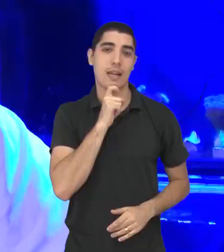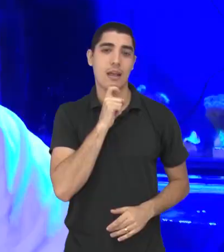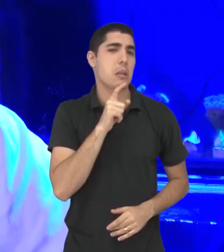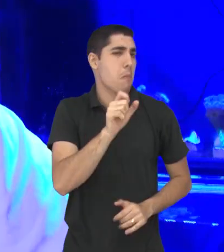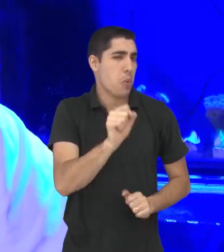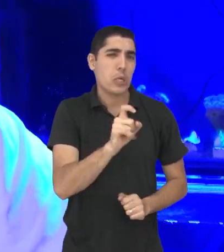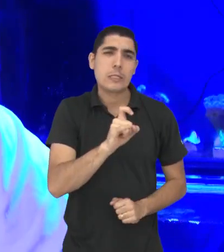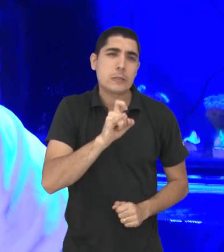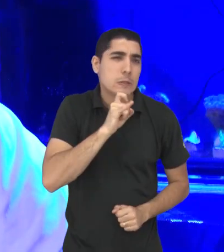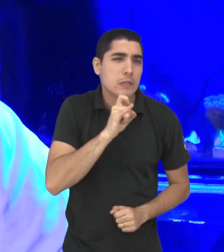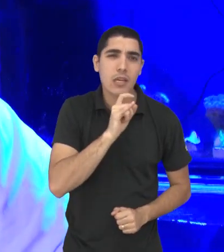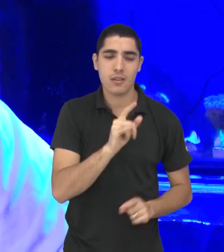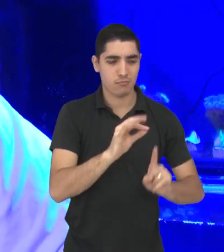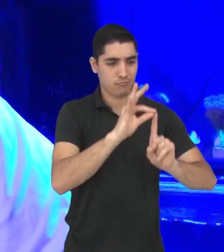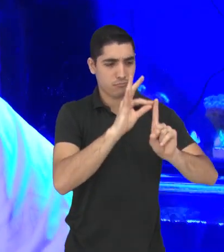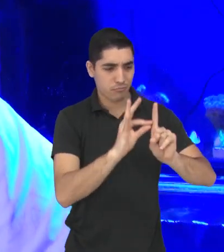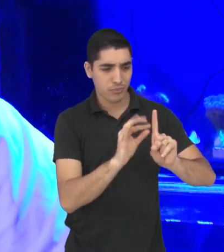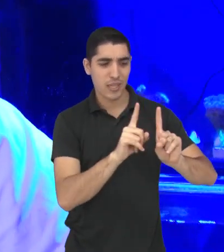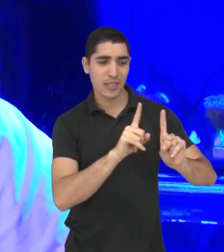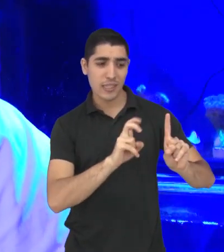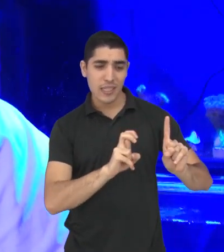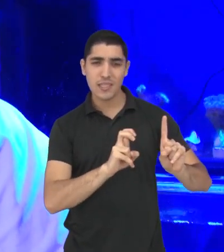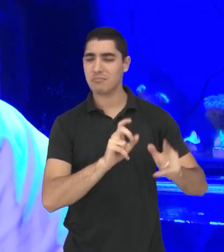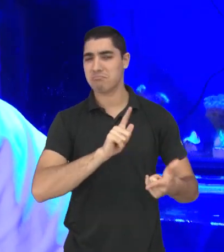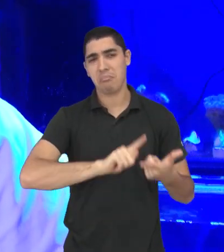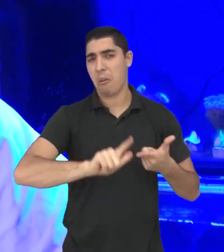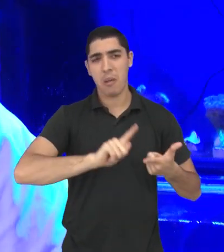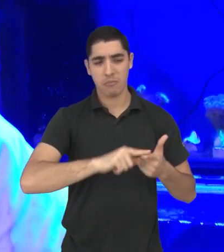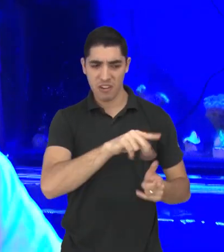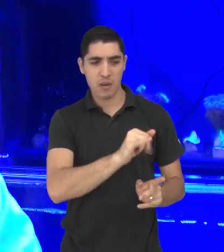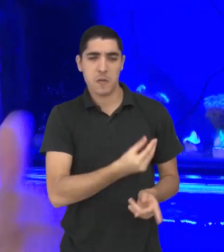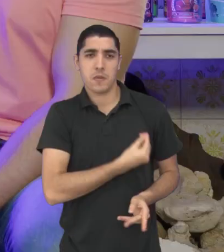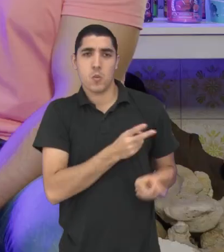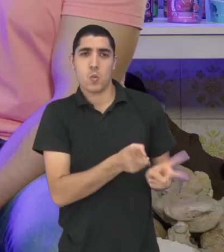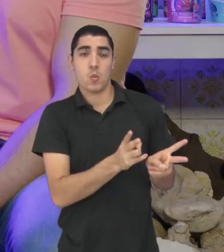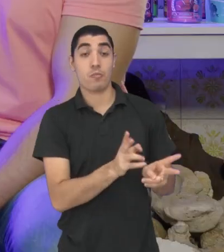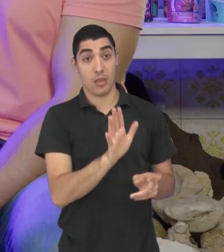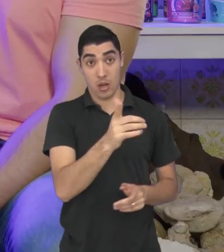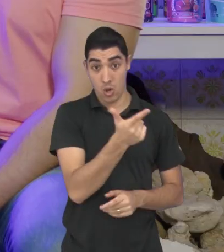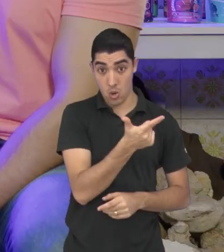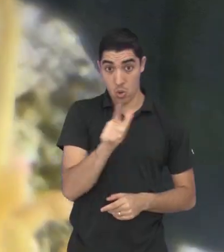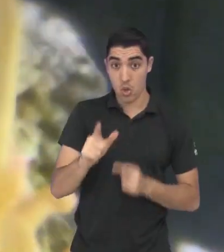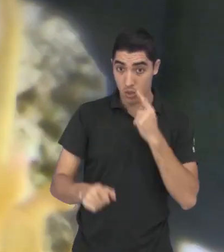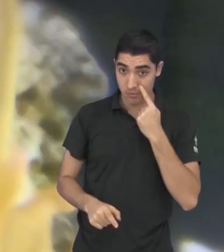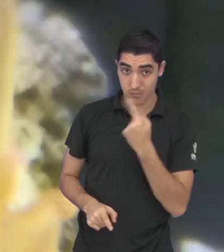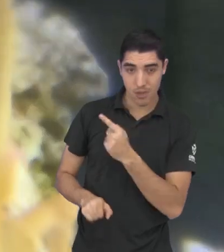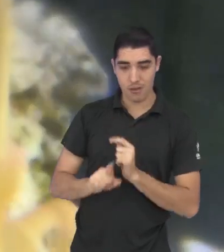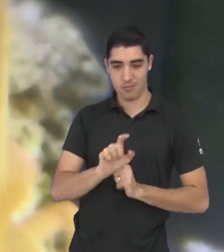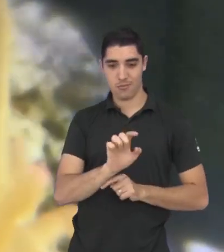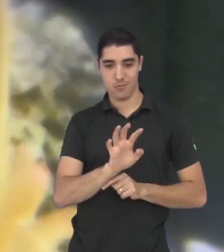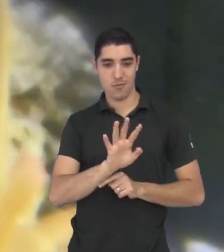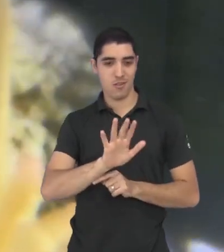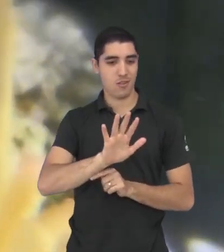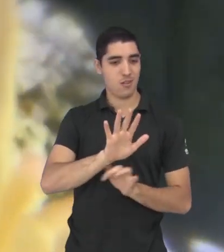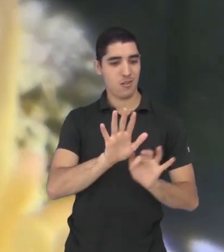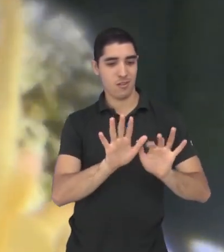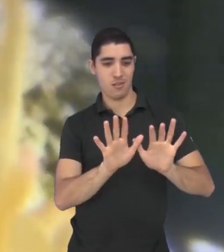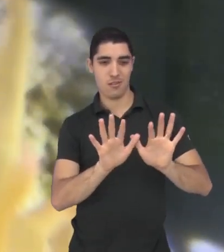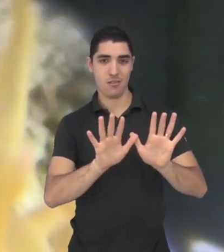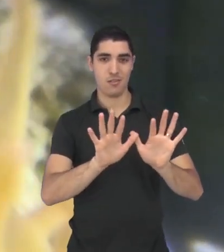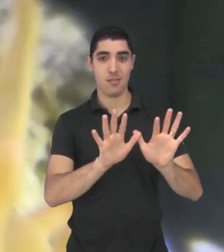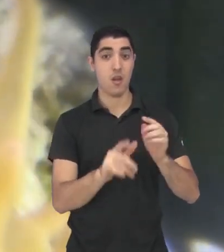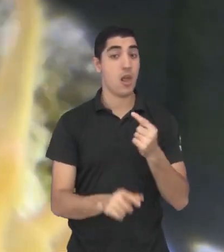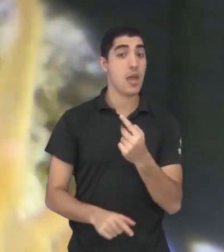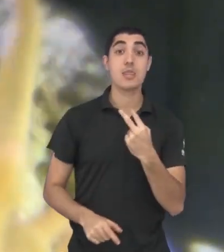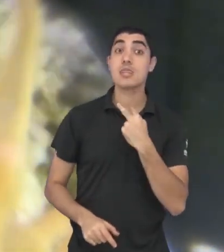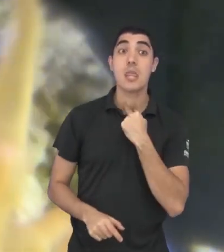Pode deixar no inverno, pode deixar a 15 graus, não tem problema nenhum. Falando em marinho, os corais não pode ter uma temperatura